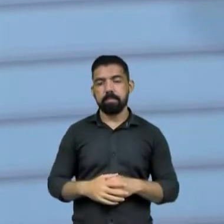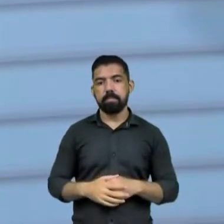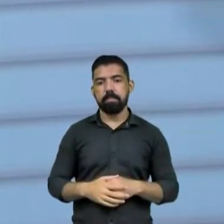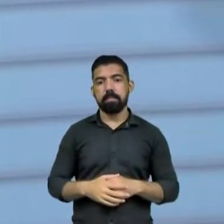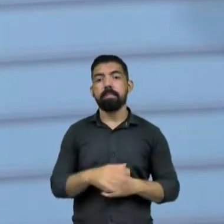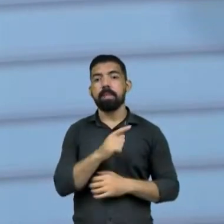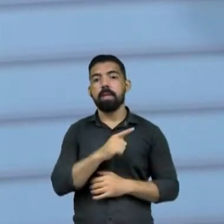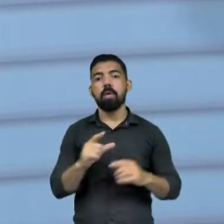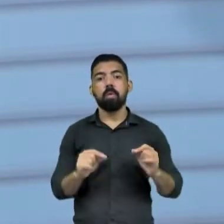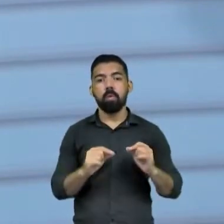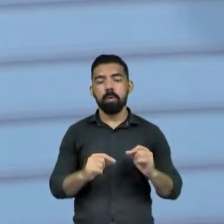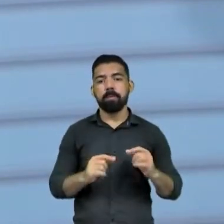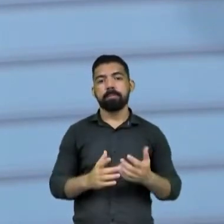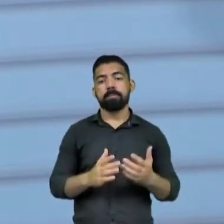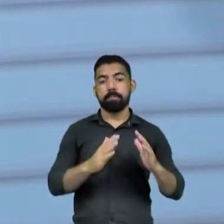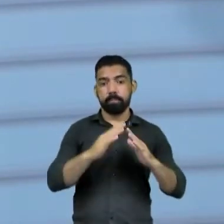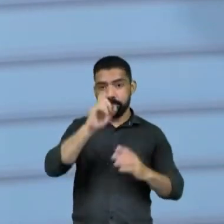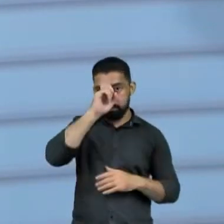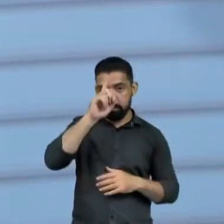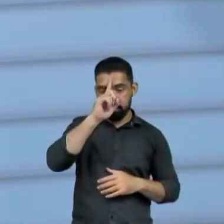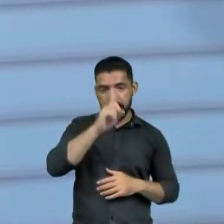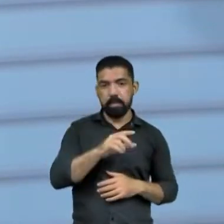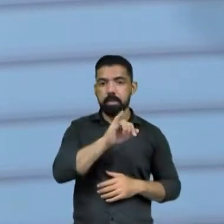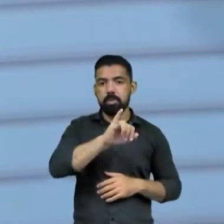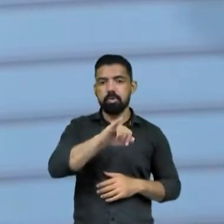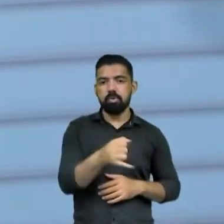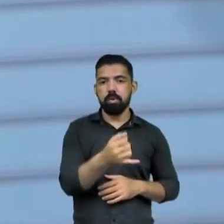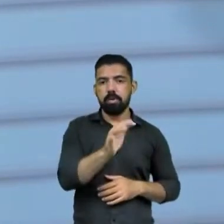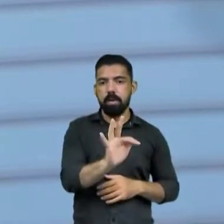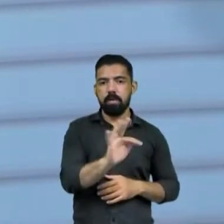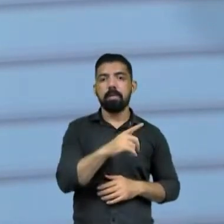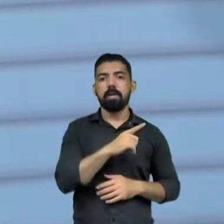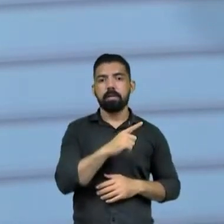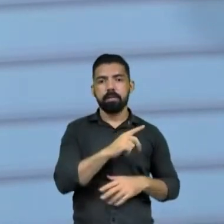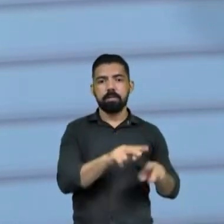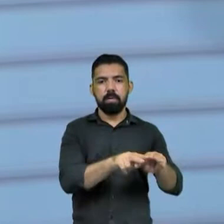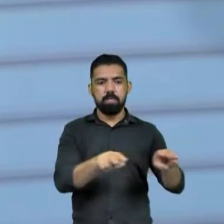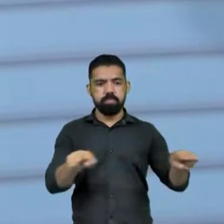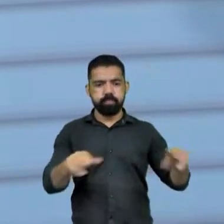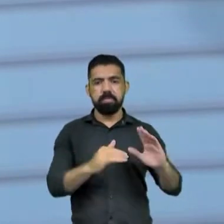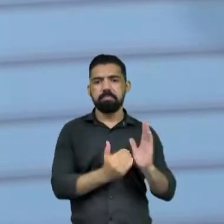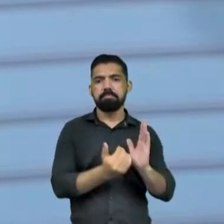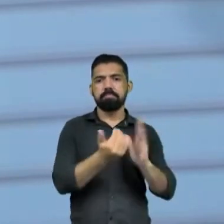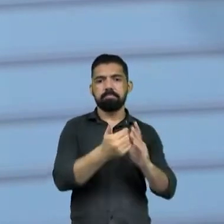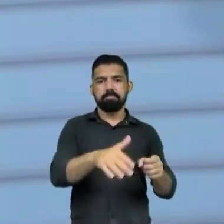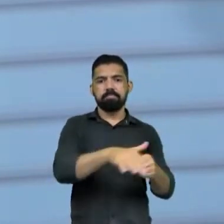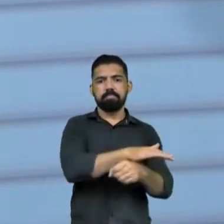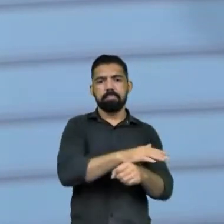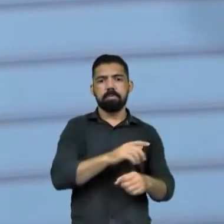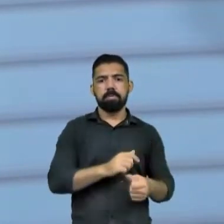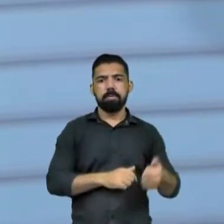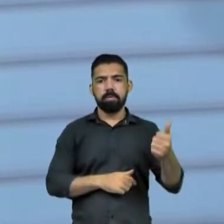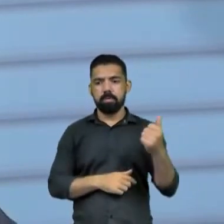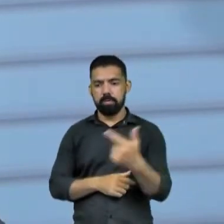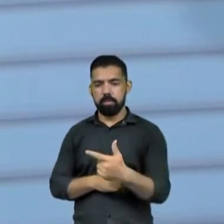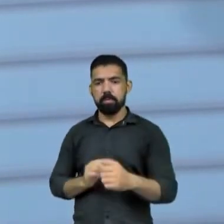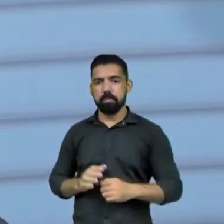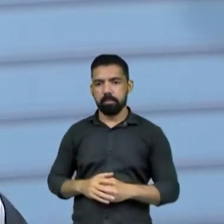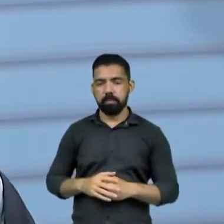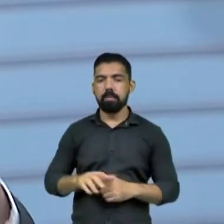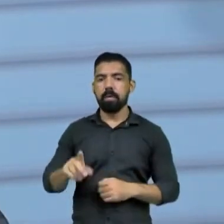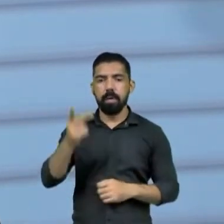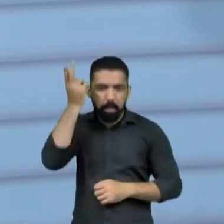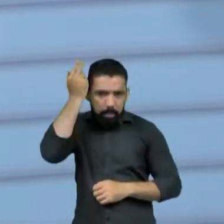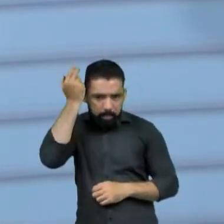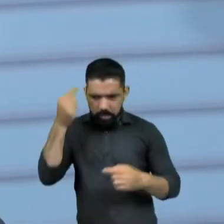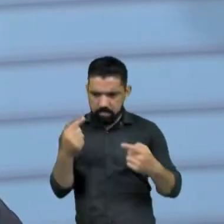com uma lotação maior na na semana santa do que na pá do que no carnaval porque ise não o espírito da páscoa né não tem nada a ver não tem nada a ver com isso reunião da família